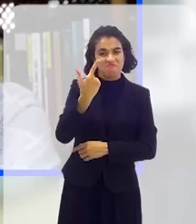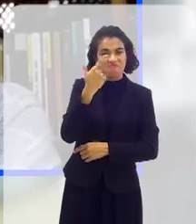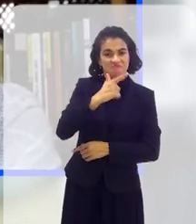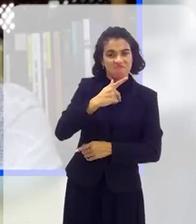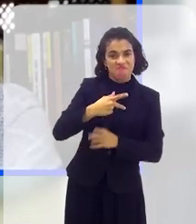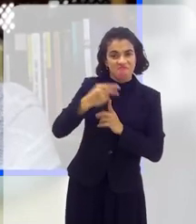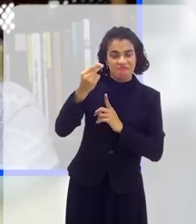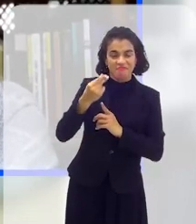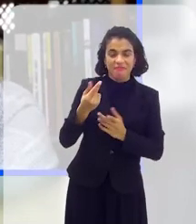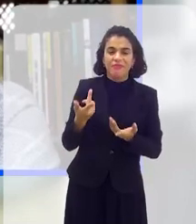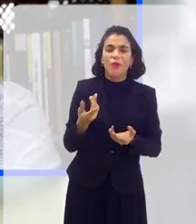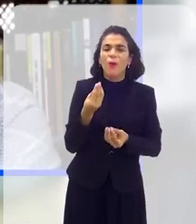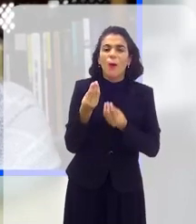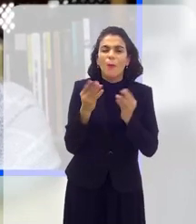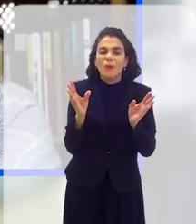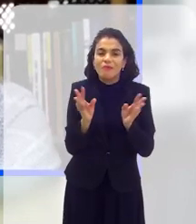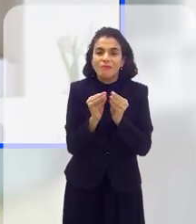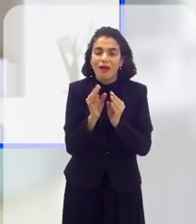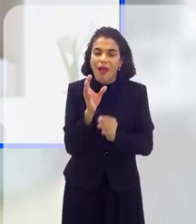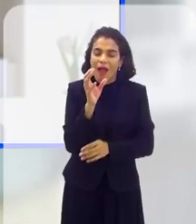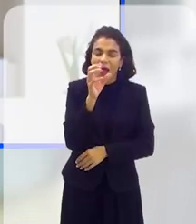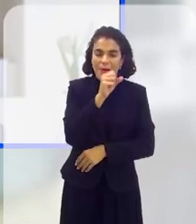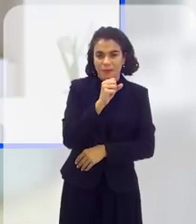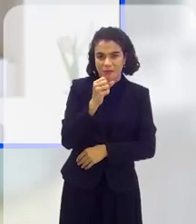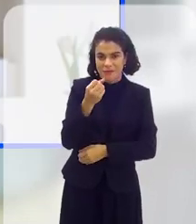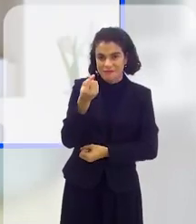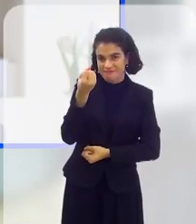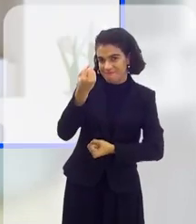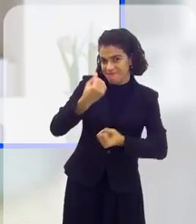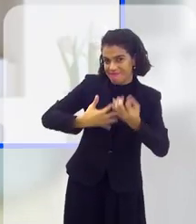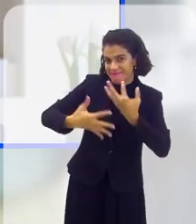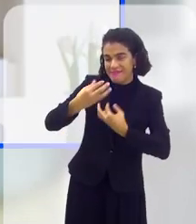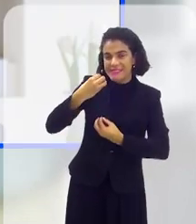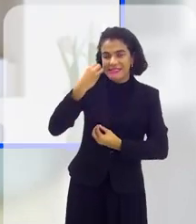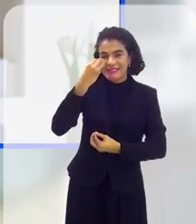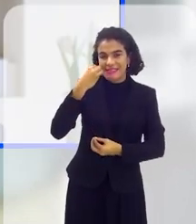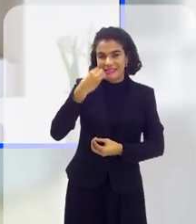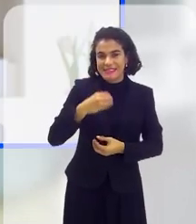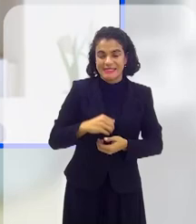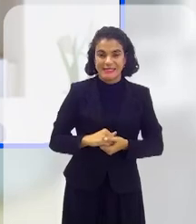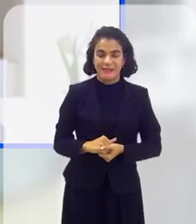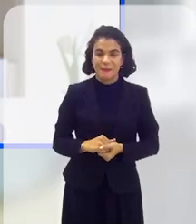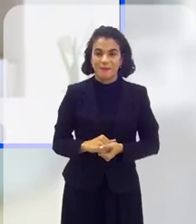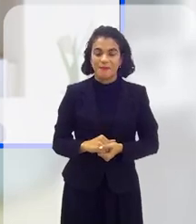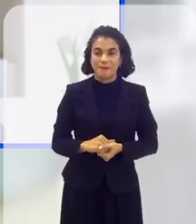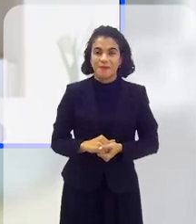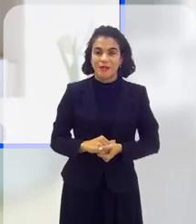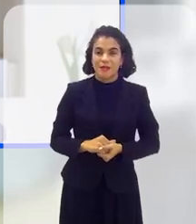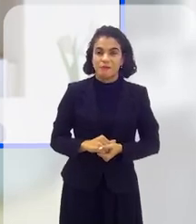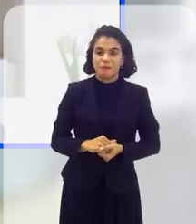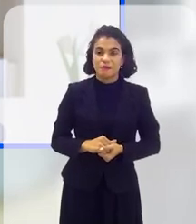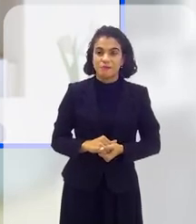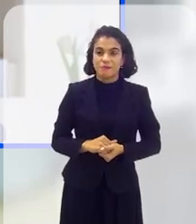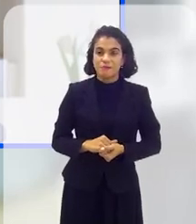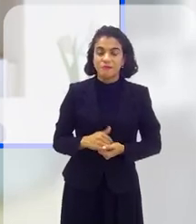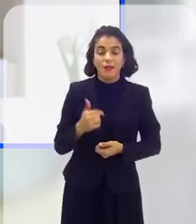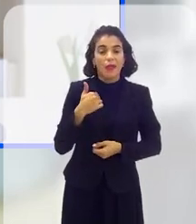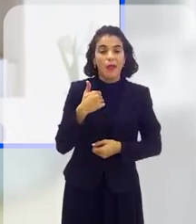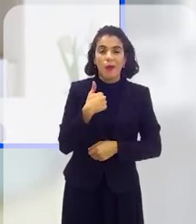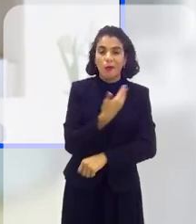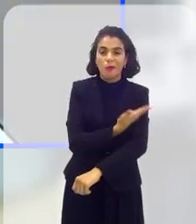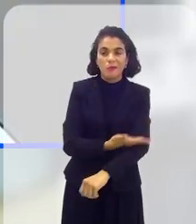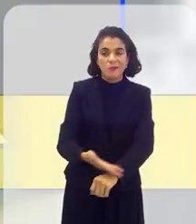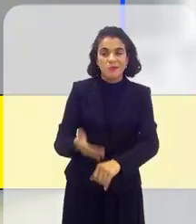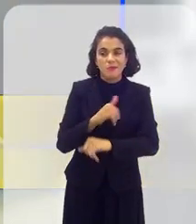admiráveis. Se você puder também falar rapidamente como é que foi essa experiência e deixar essa mensagem aí para novos escritores que estejam nos